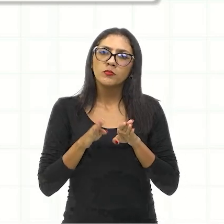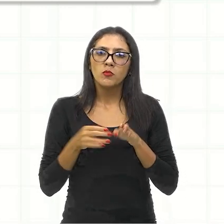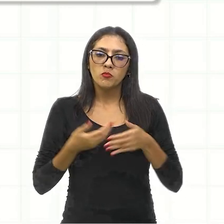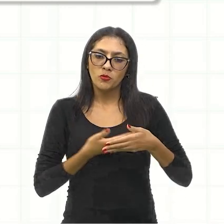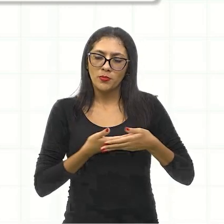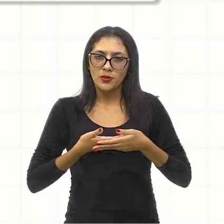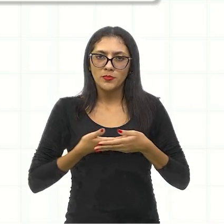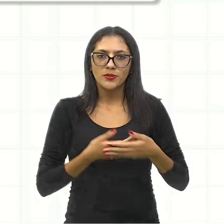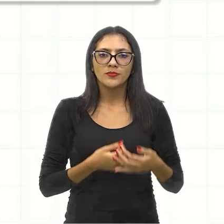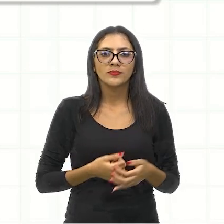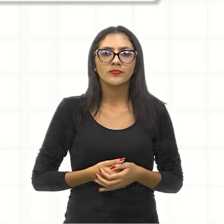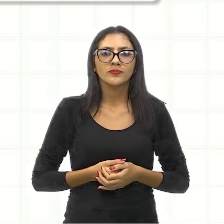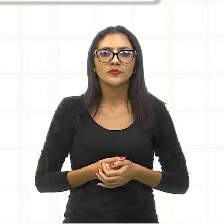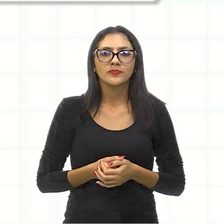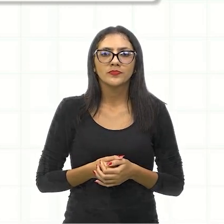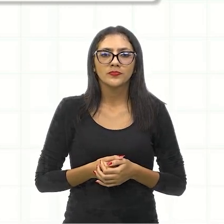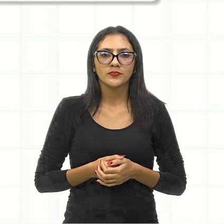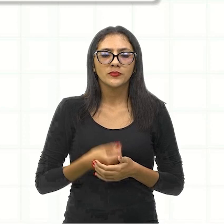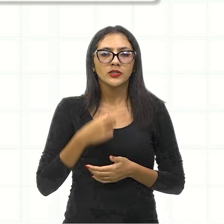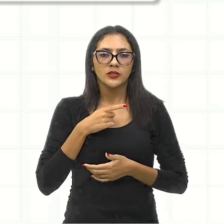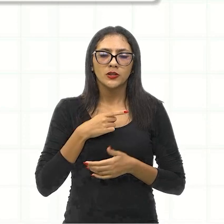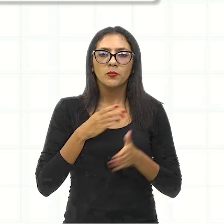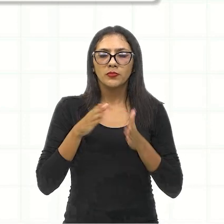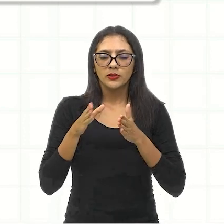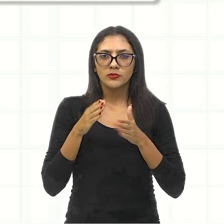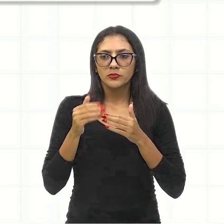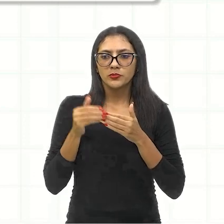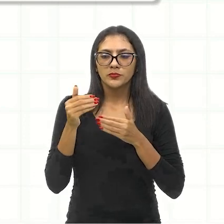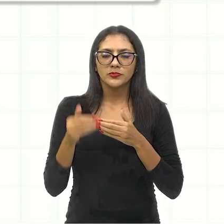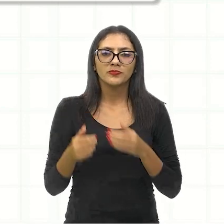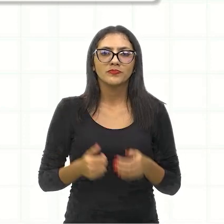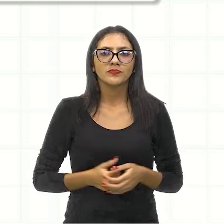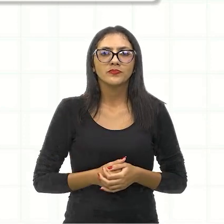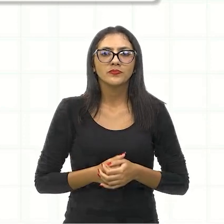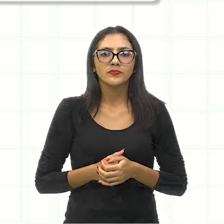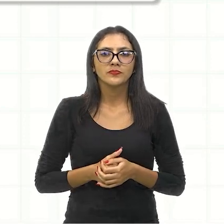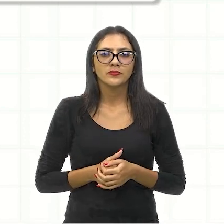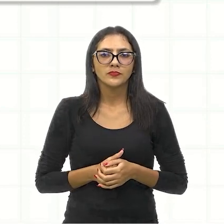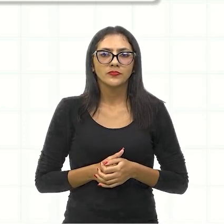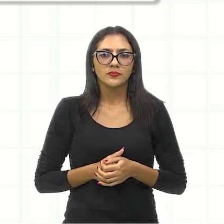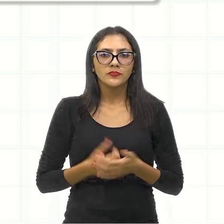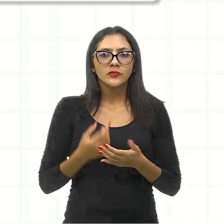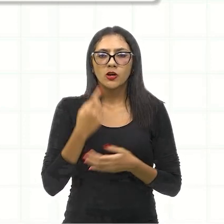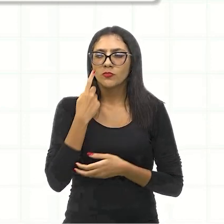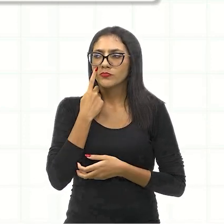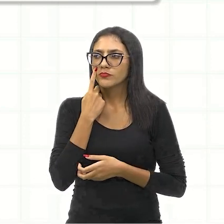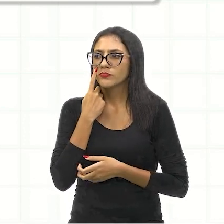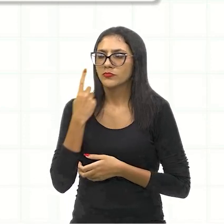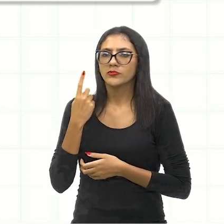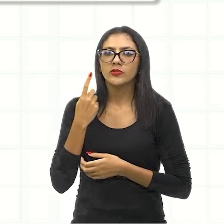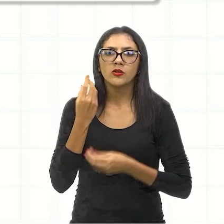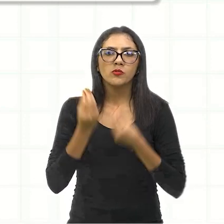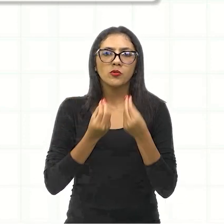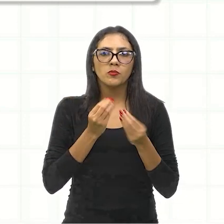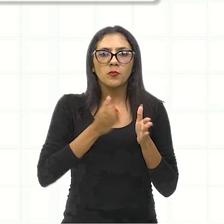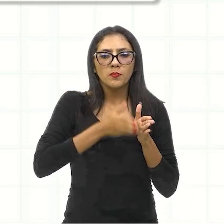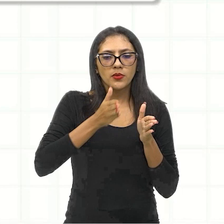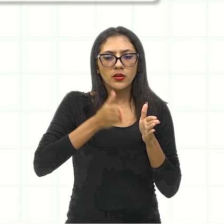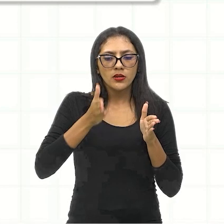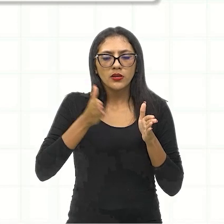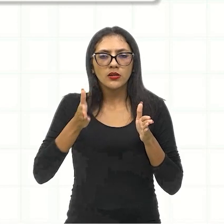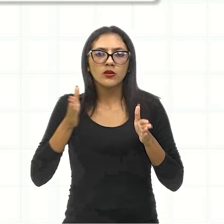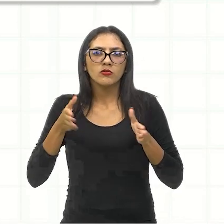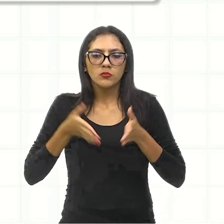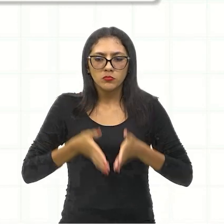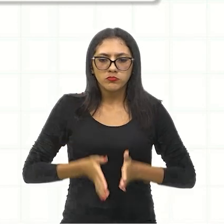nós temos aí essa fase que é o parto. Então, a gente observa aqui no nosso esquema as fases do parto normal, né? Lembrando que o